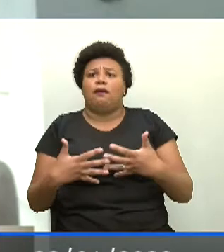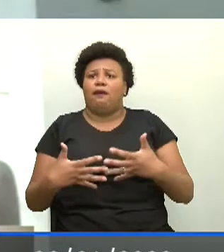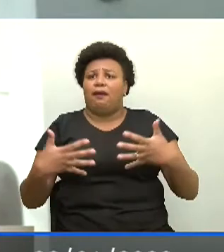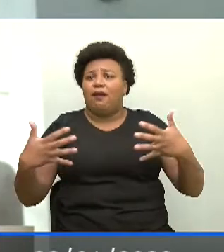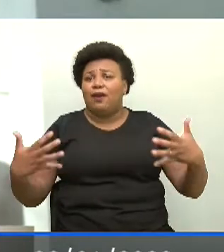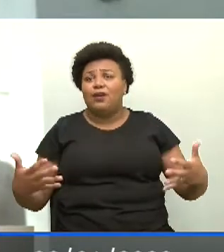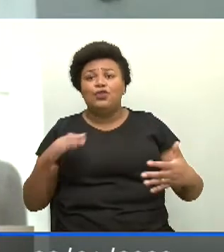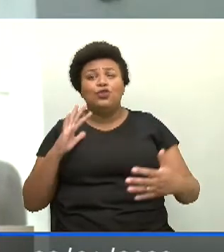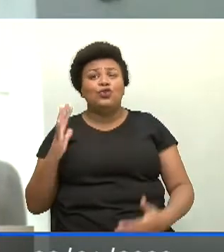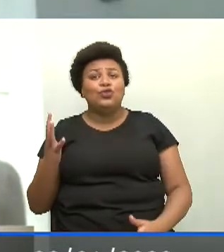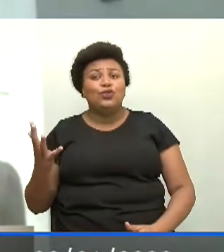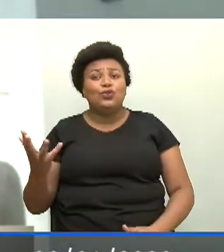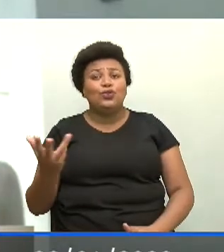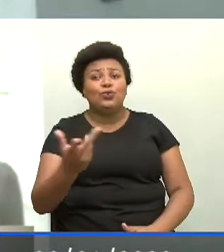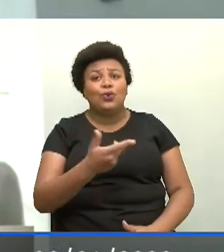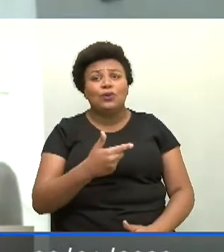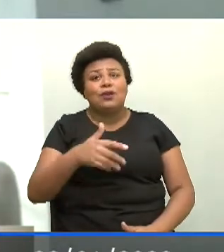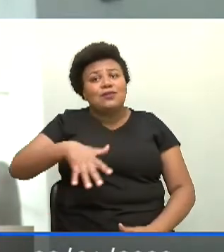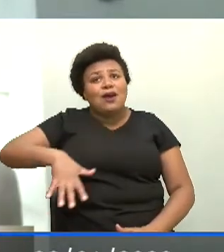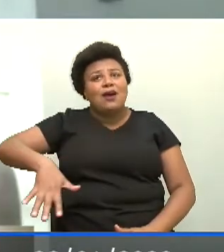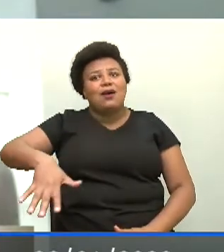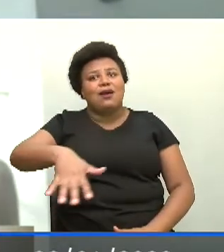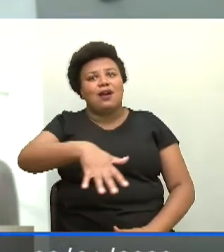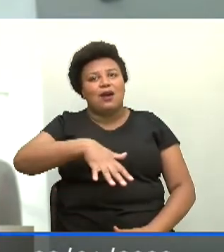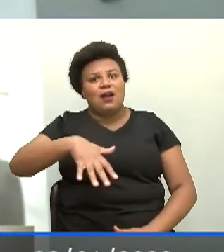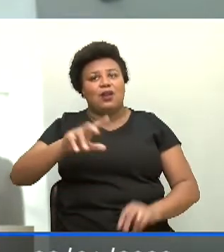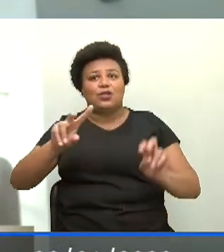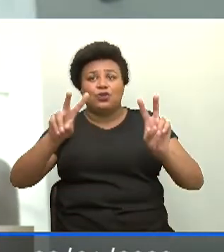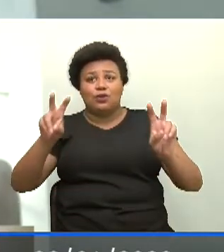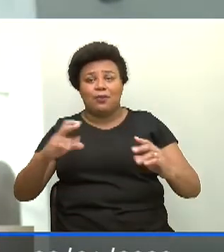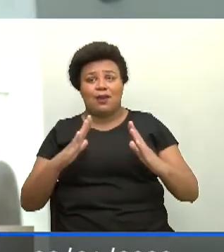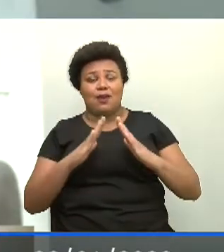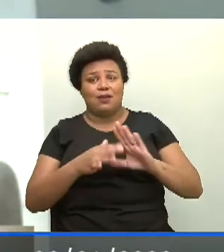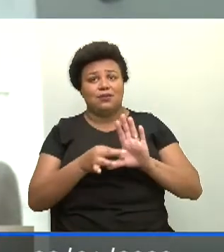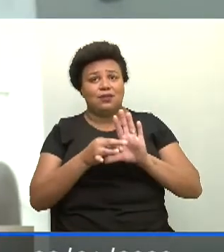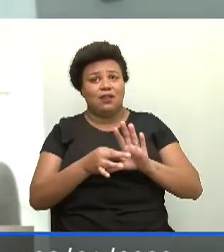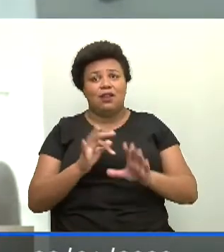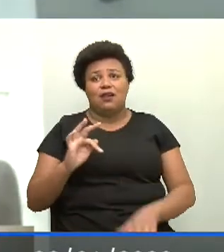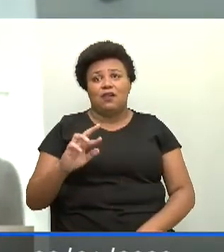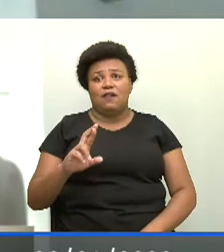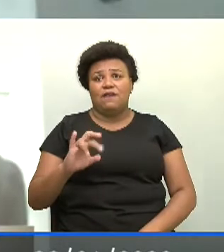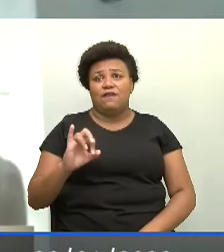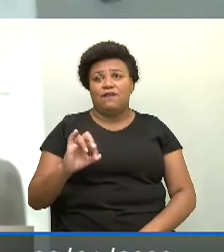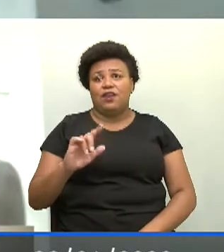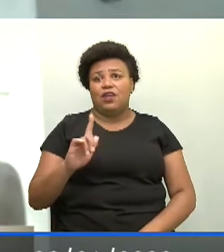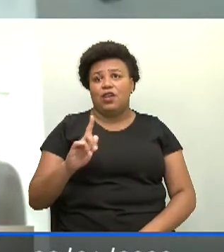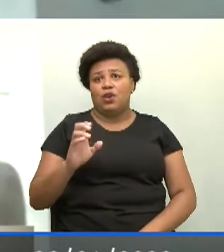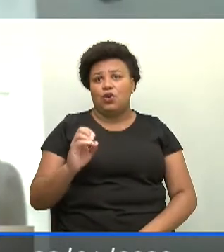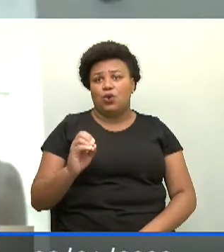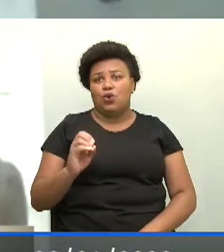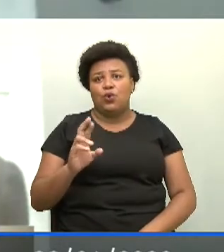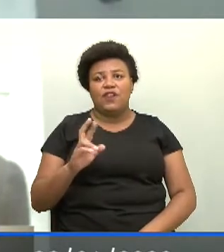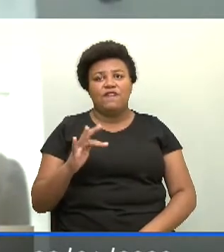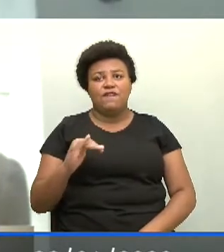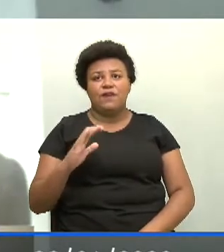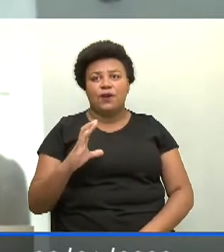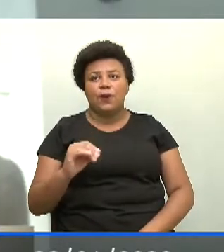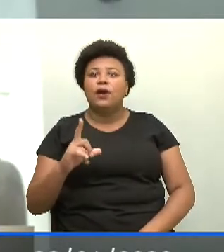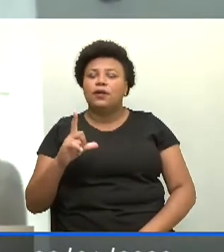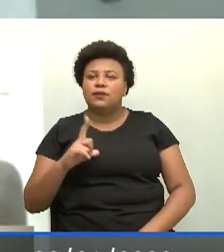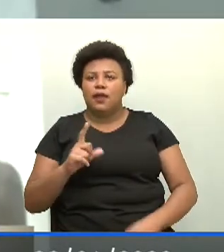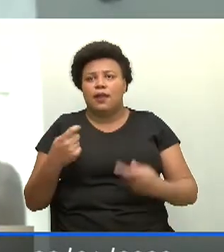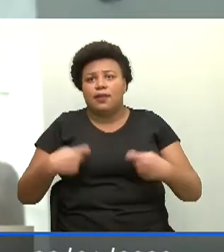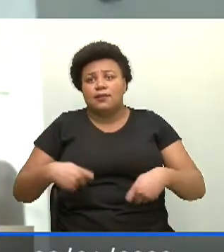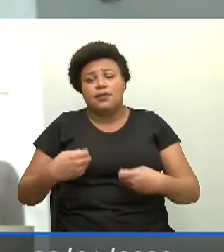as áreas, né? Na questão do frigorífico, que tem realmente tem a essencialidade aí no fornecimento